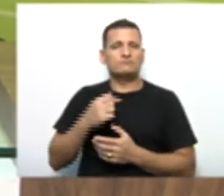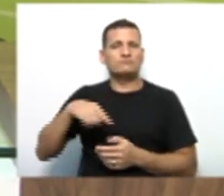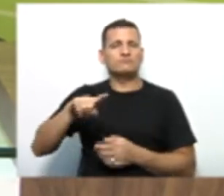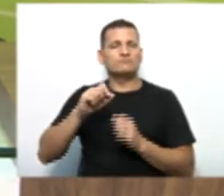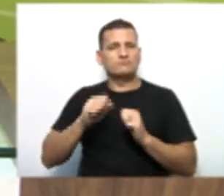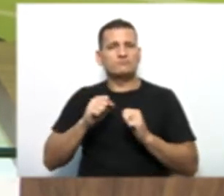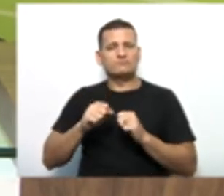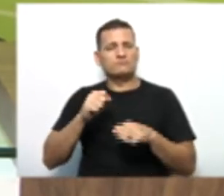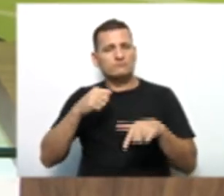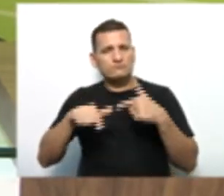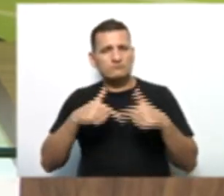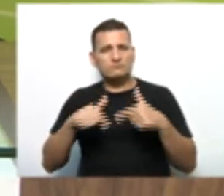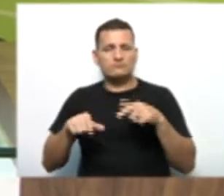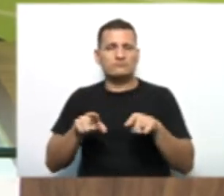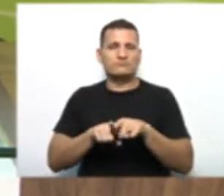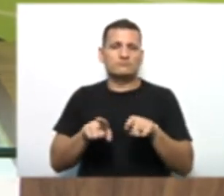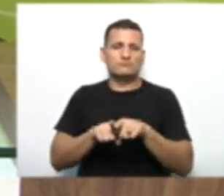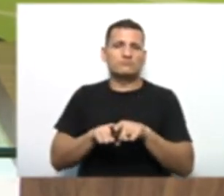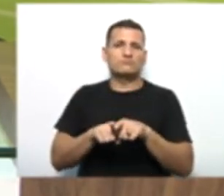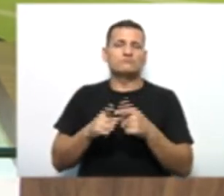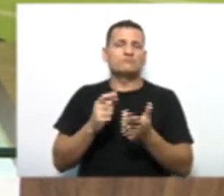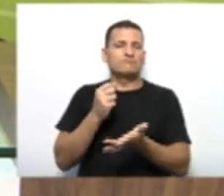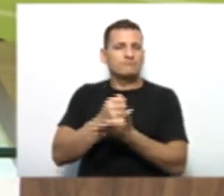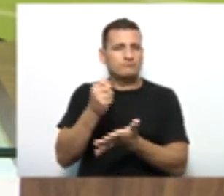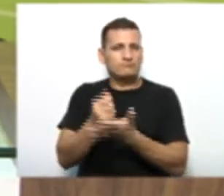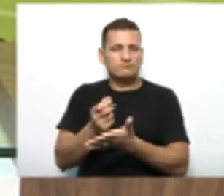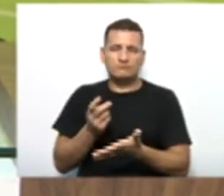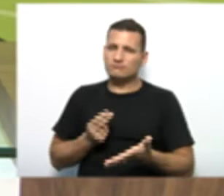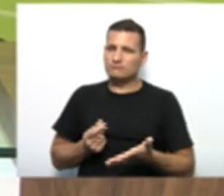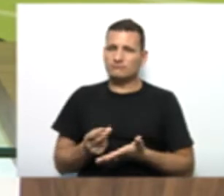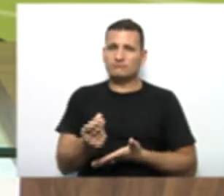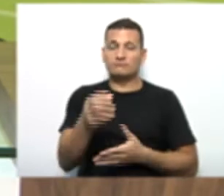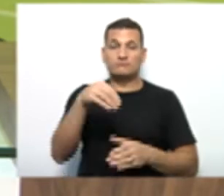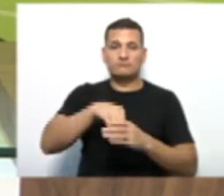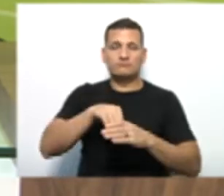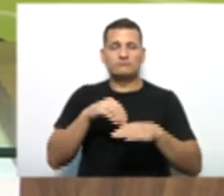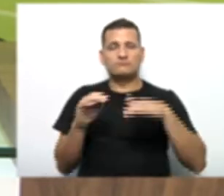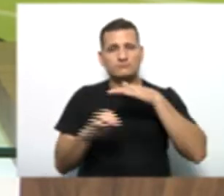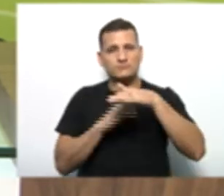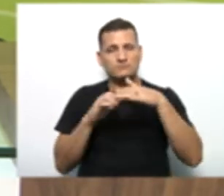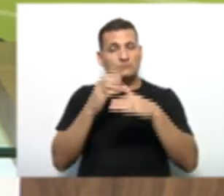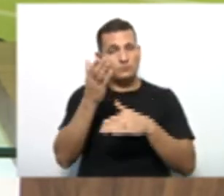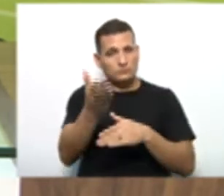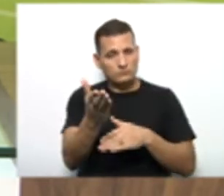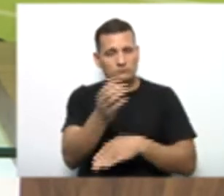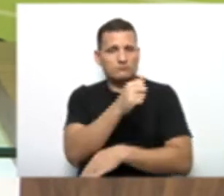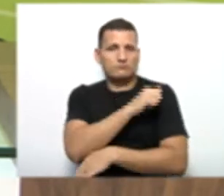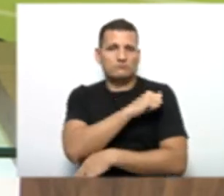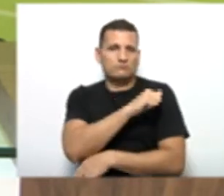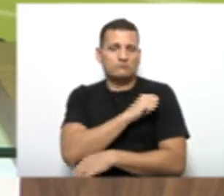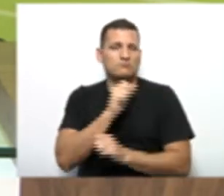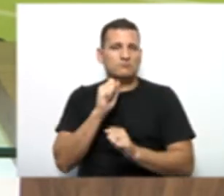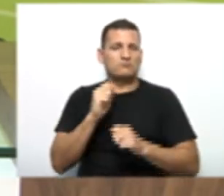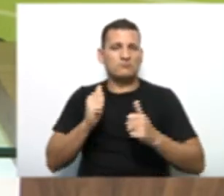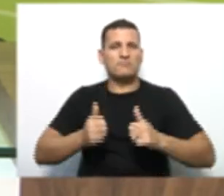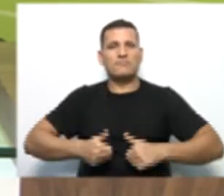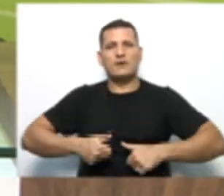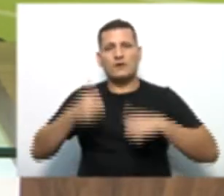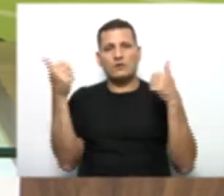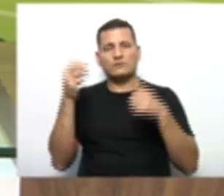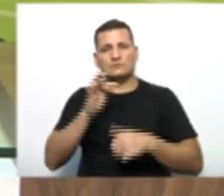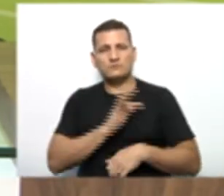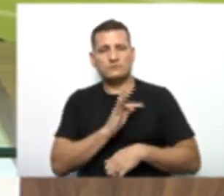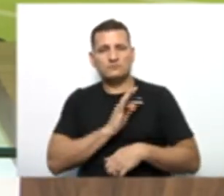possamos manter a nossa empregabilidade. Então, dentro de uma empresa, você, aluno, pode ser o melhor técnico, aquela pessoa com